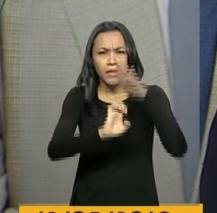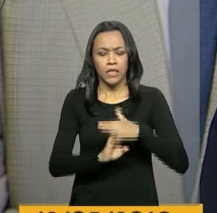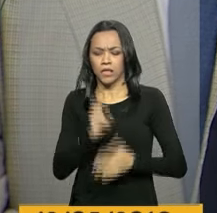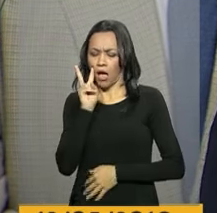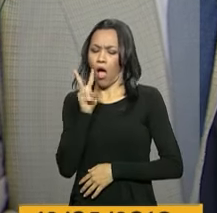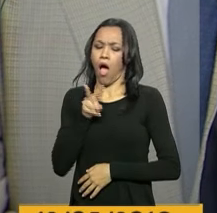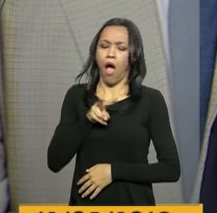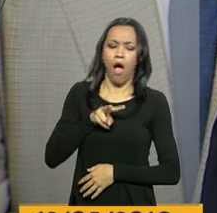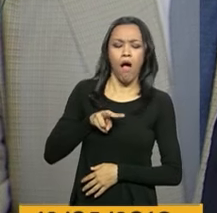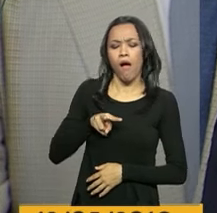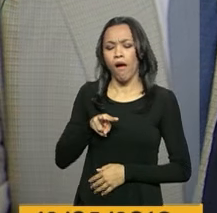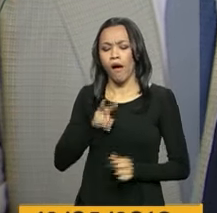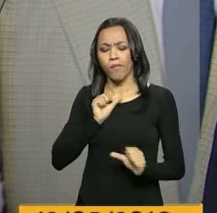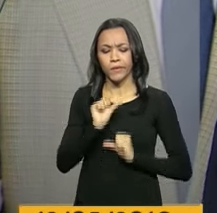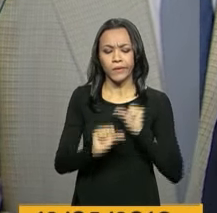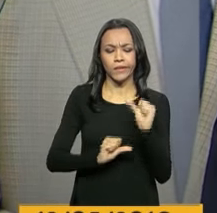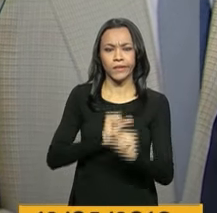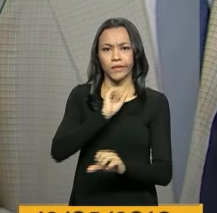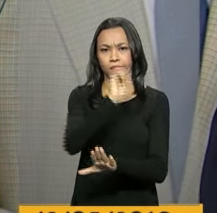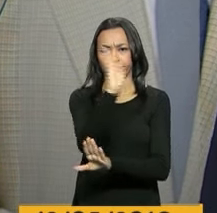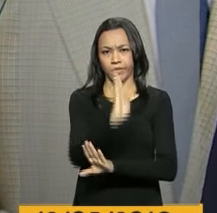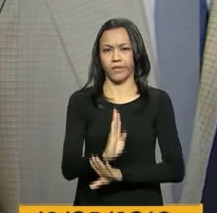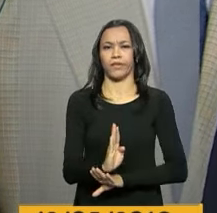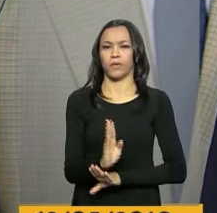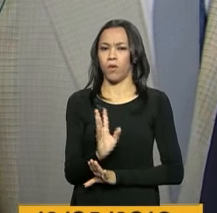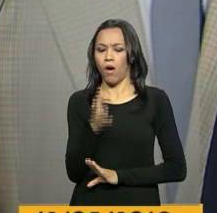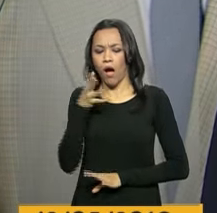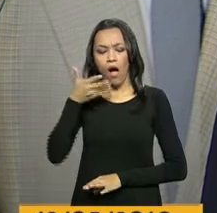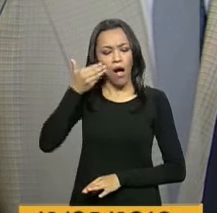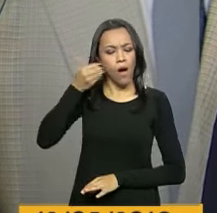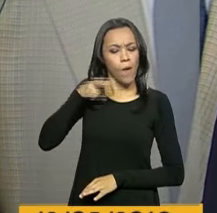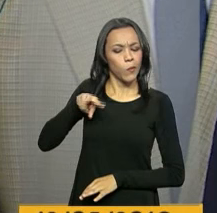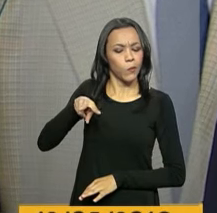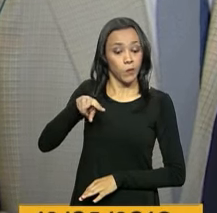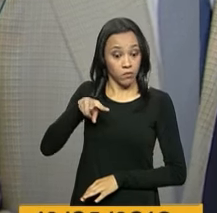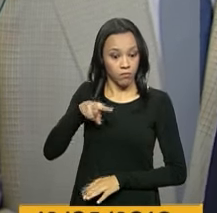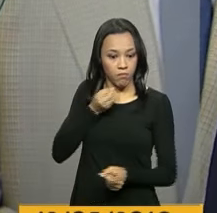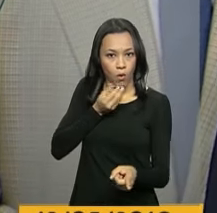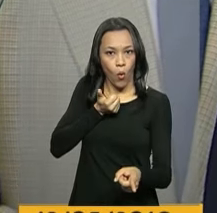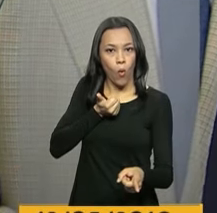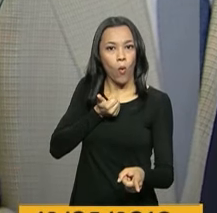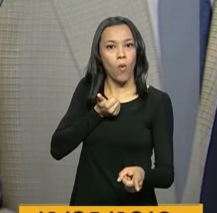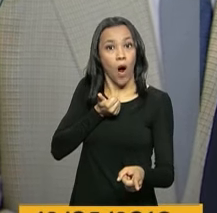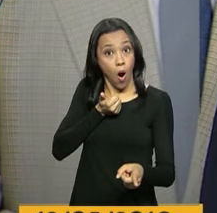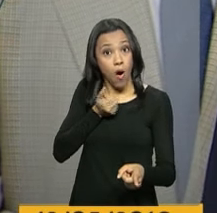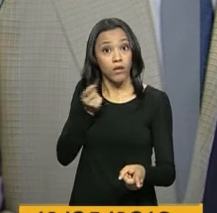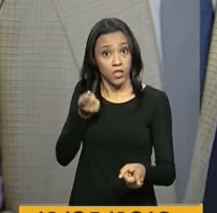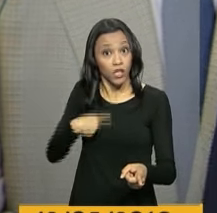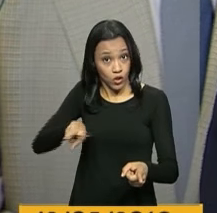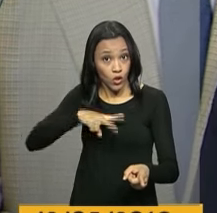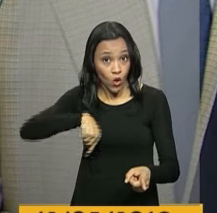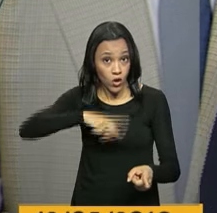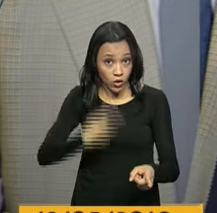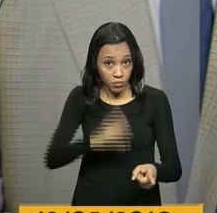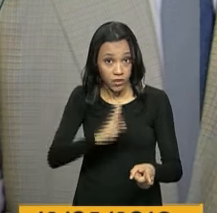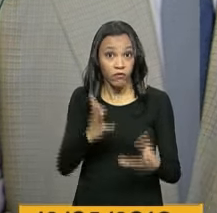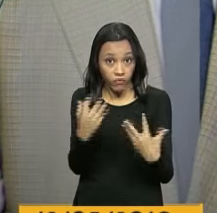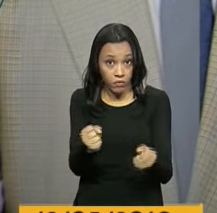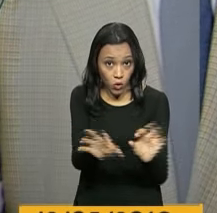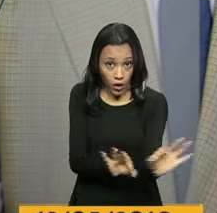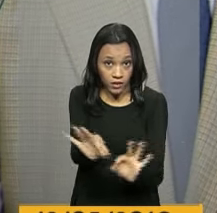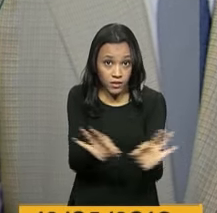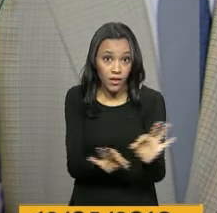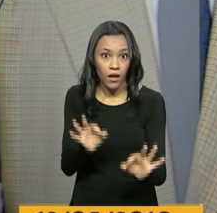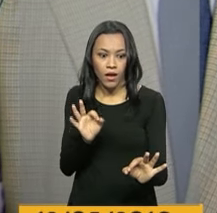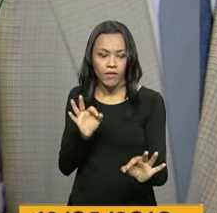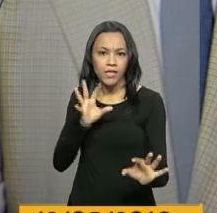interesse as mudanças no nosso país. Havendo condições adequadas, e nós vamos produzi-las, a resposta